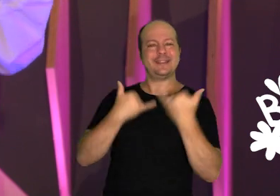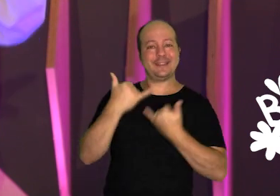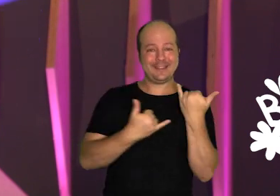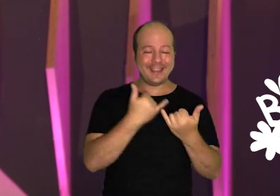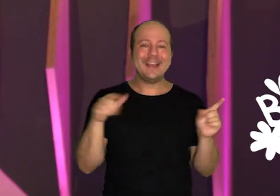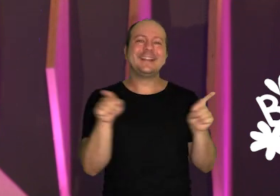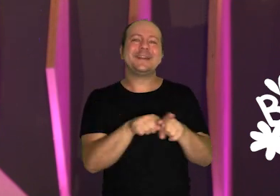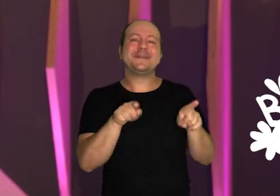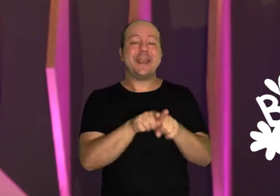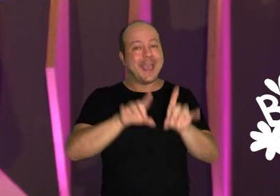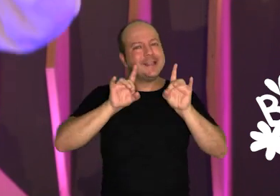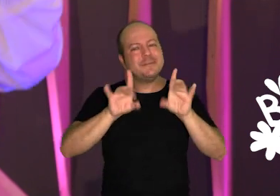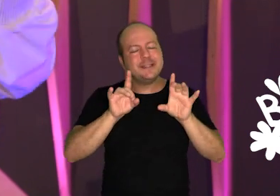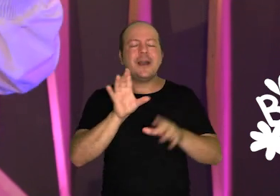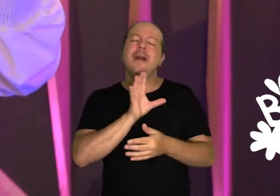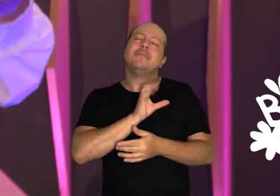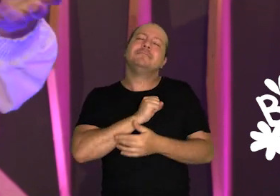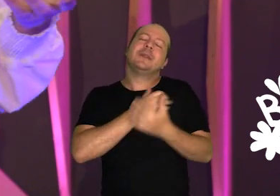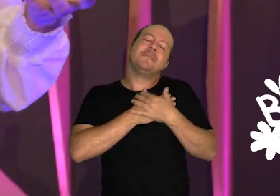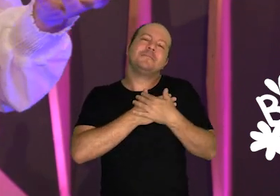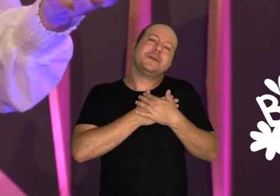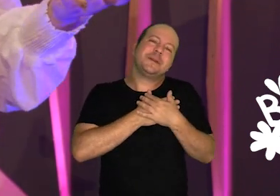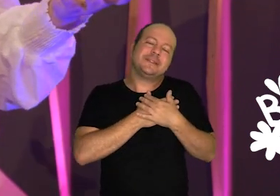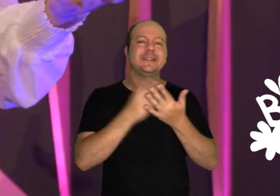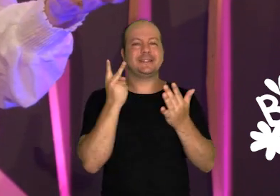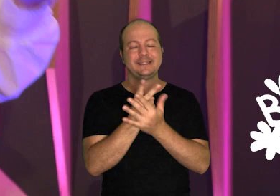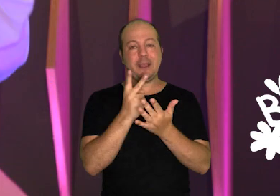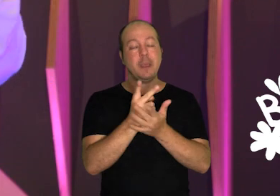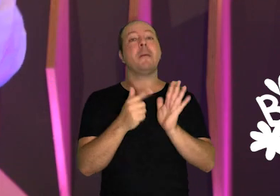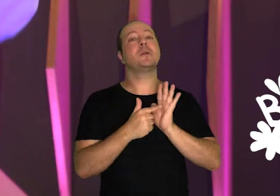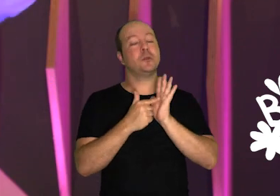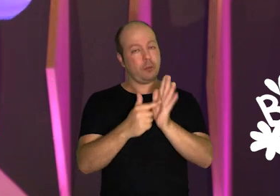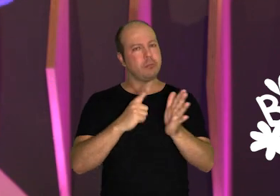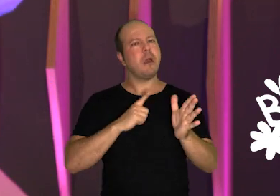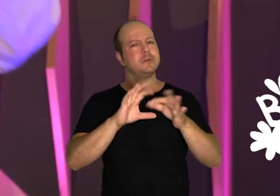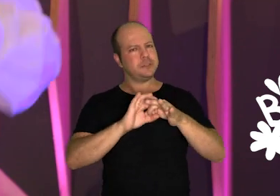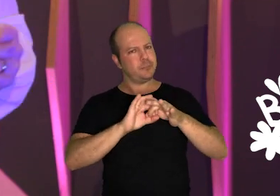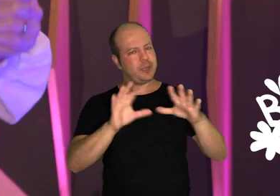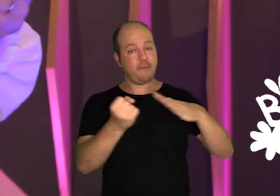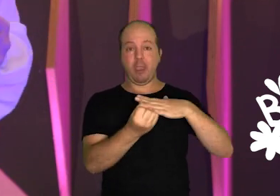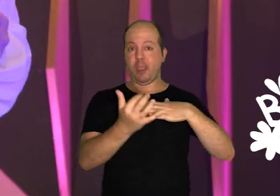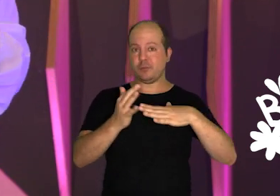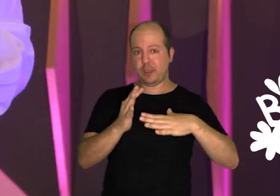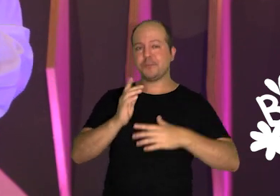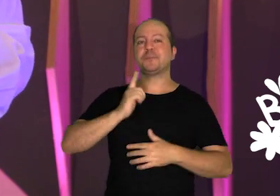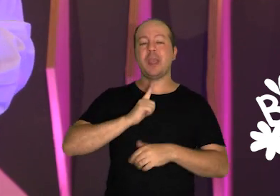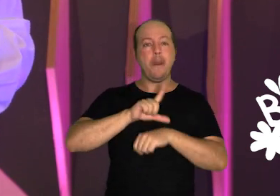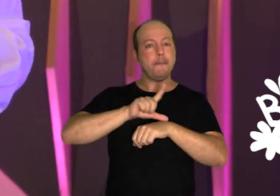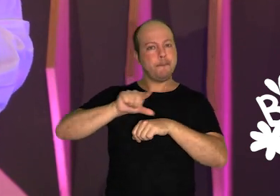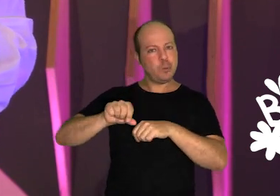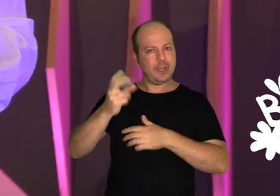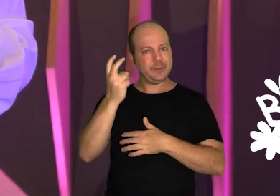brincadeira especial e amorosa. Todas as apresentações ficarão disponíveis nas redes sociais da